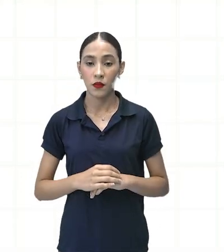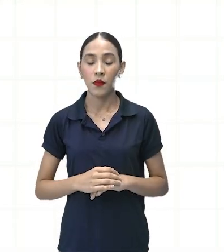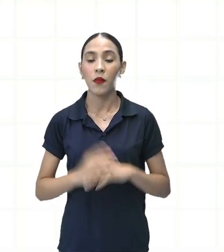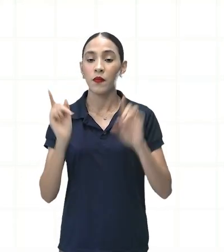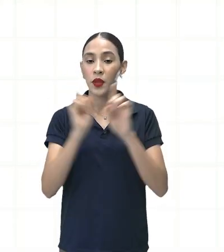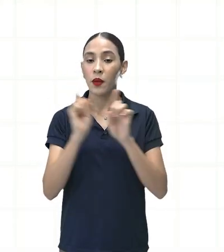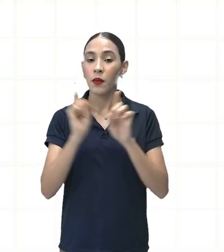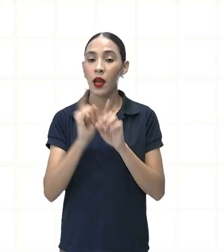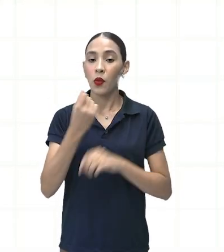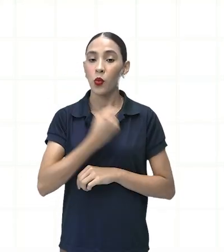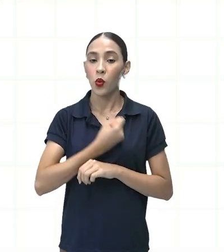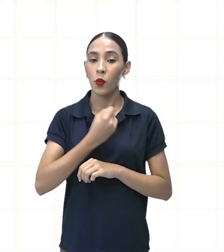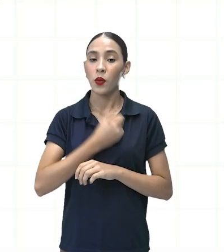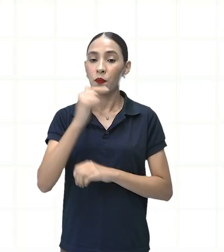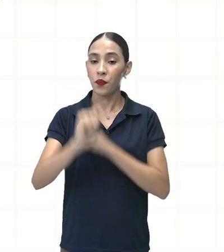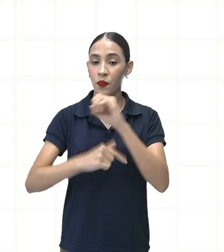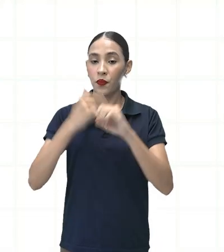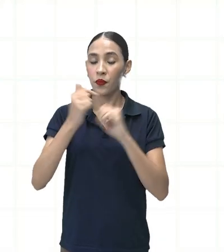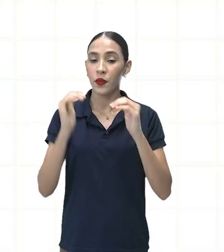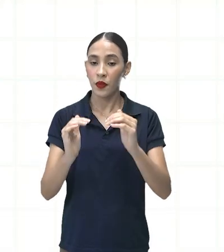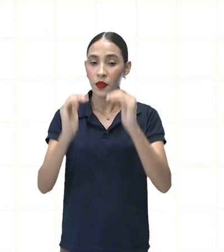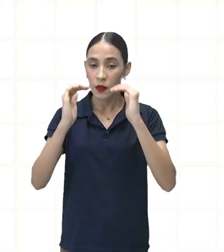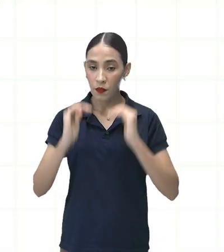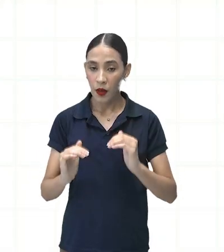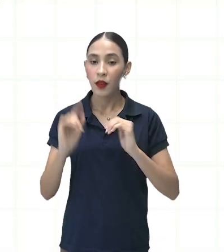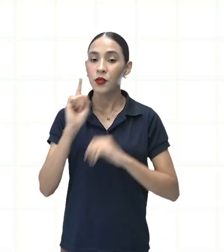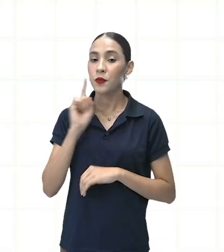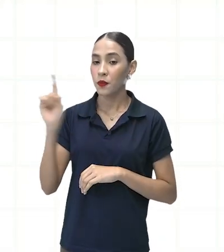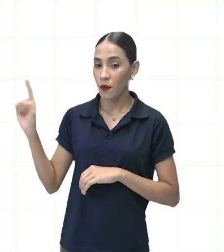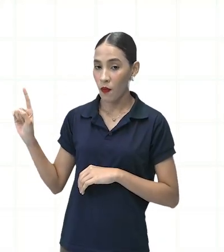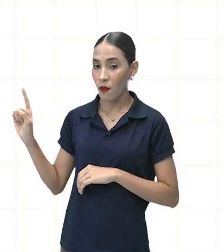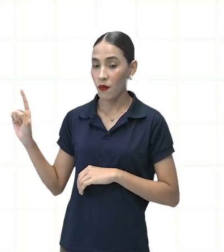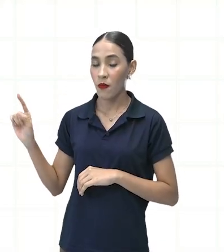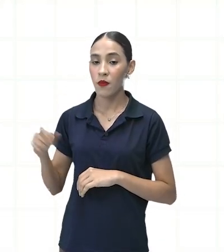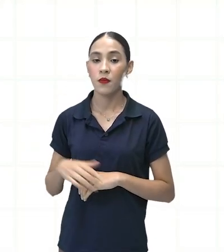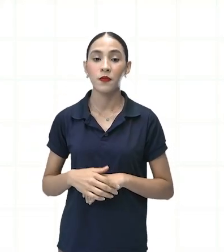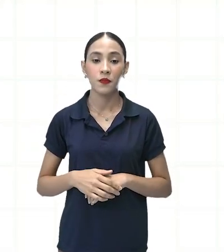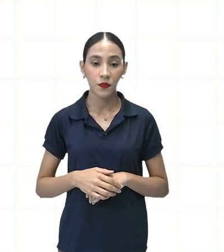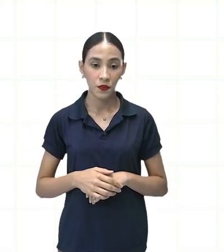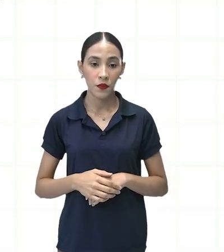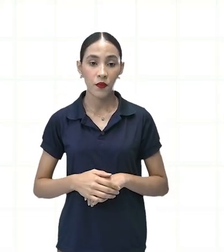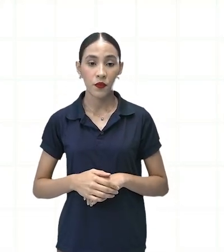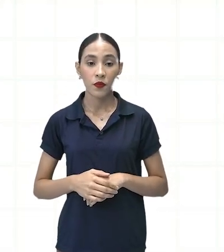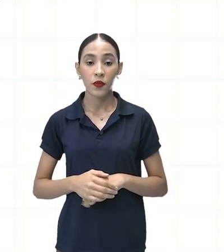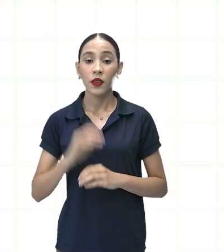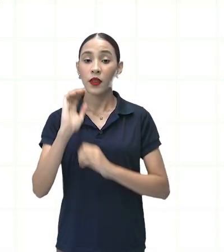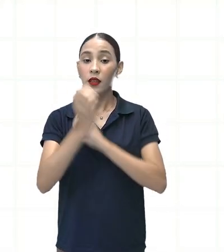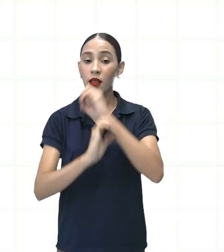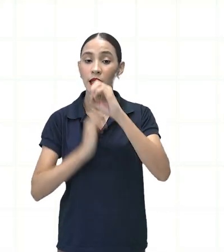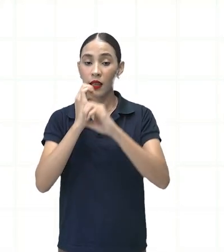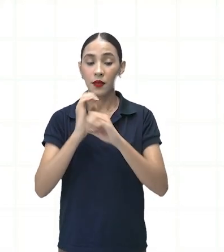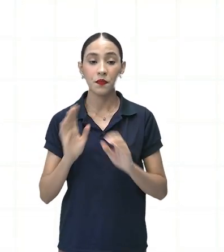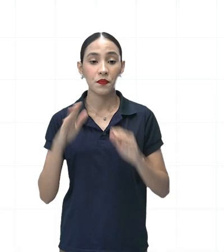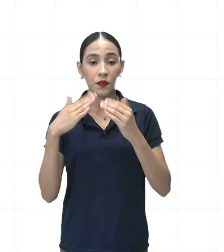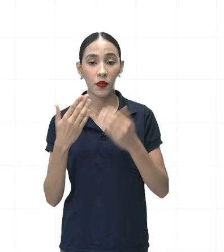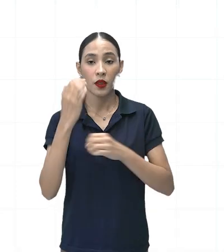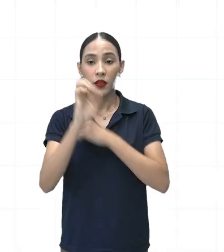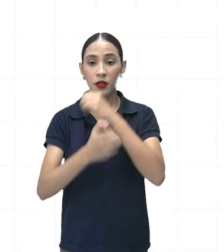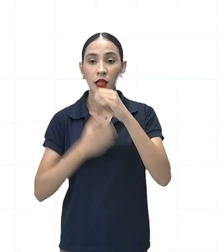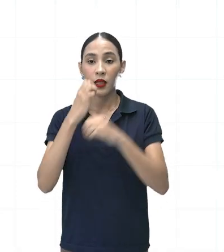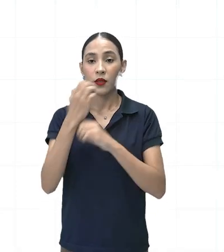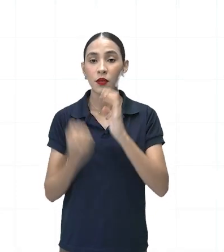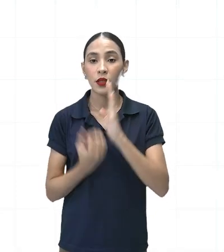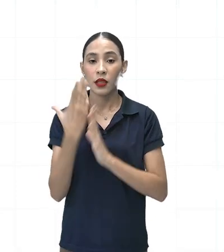direita e o número atômico na porção inferior também direita. E os elétrons? Os elétrons,